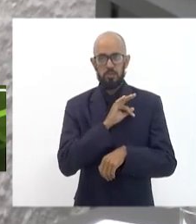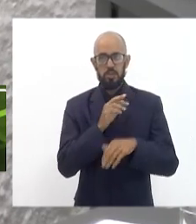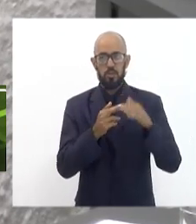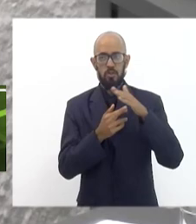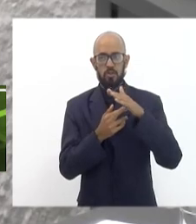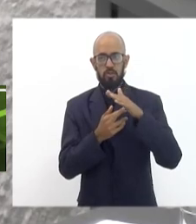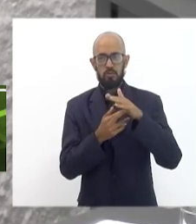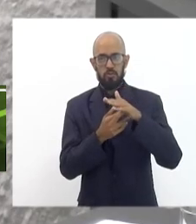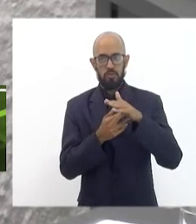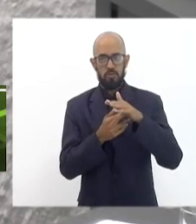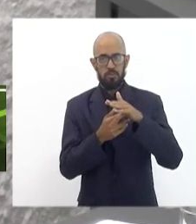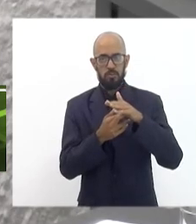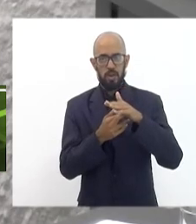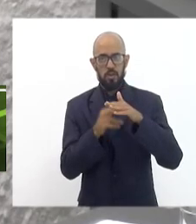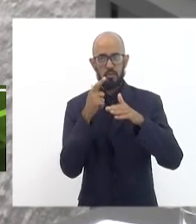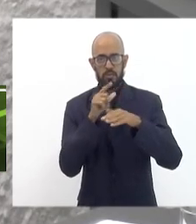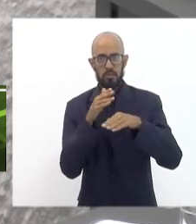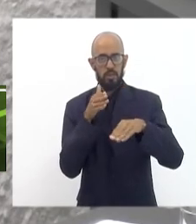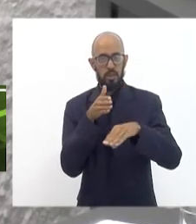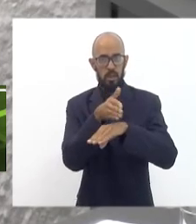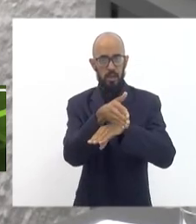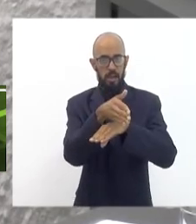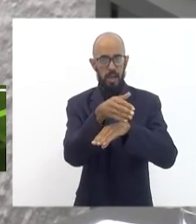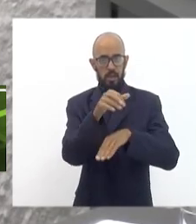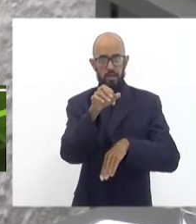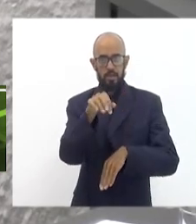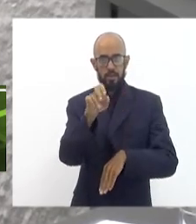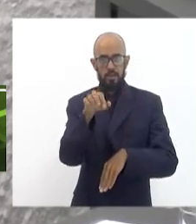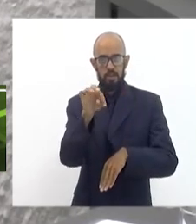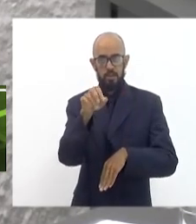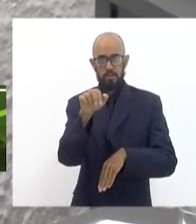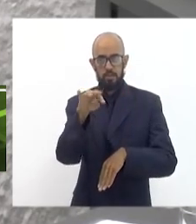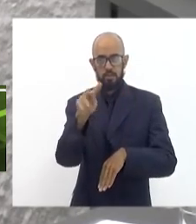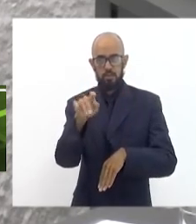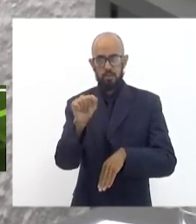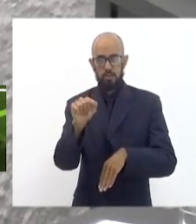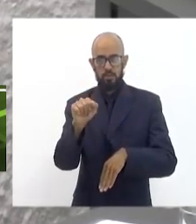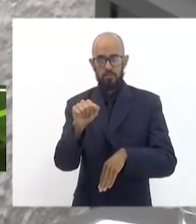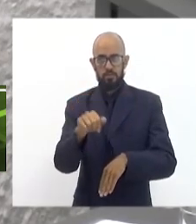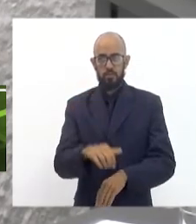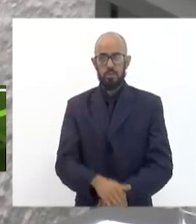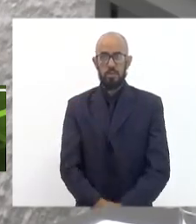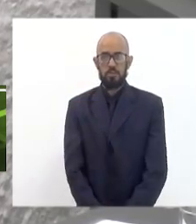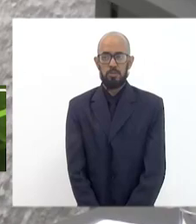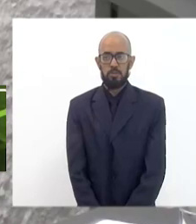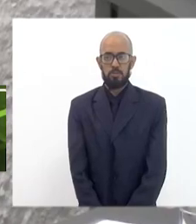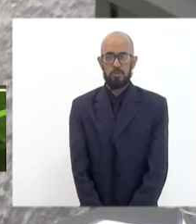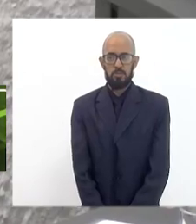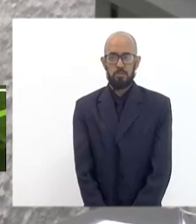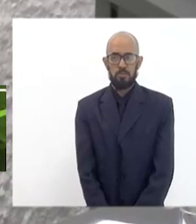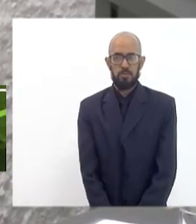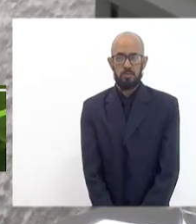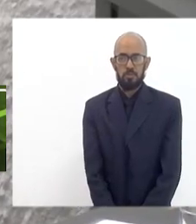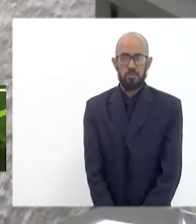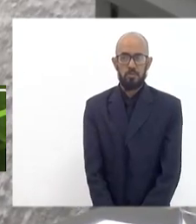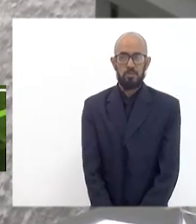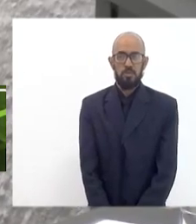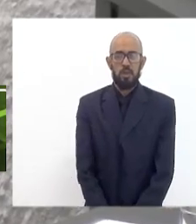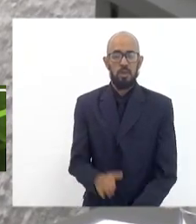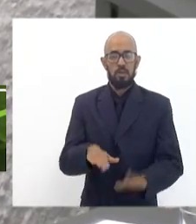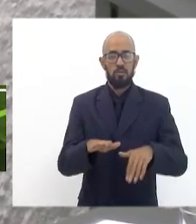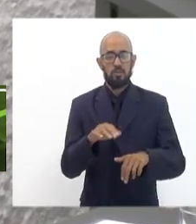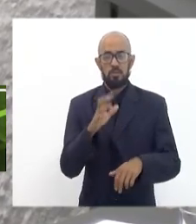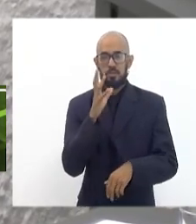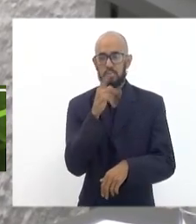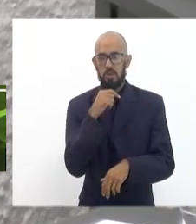ligar o Big em Quitandinha que você sai do Big e circula por dentro da cidade para sair cabo quitand às vezes é gasto uma hora uma hora e meia sem